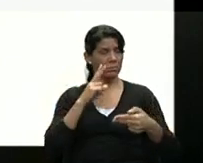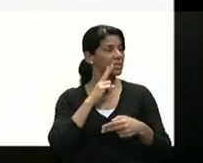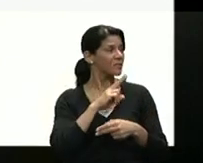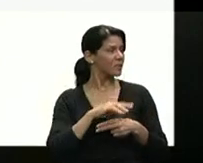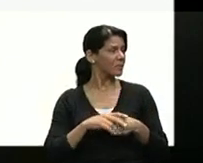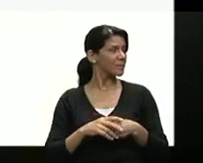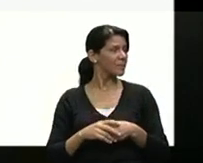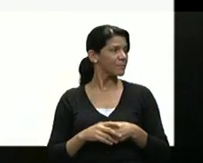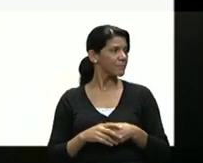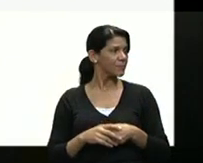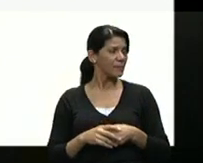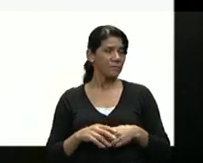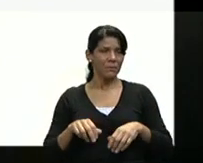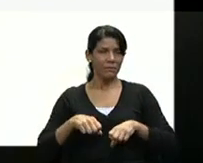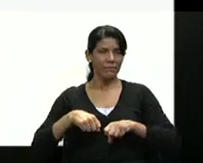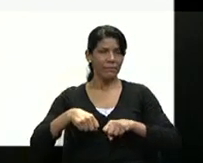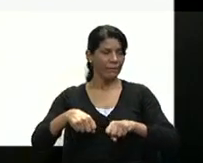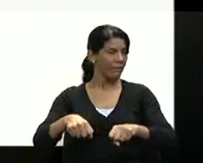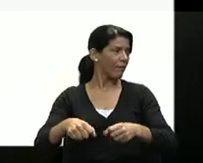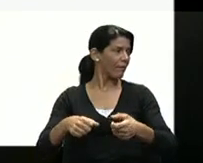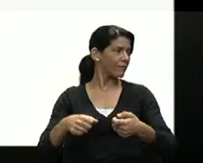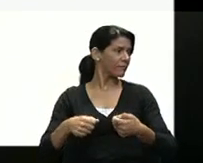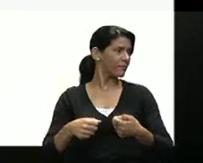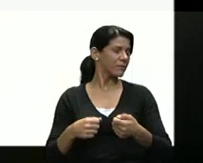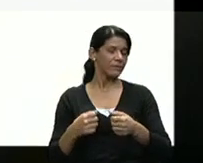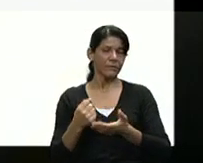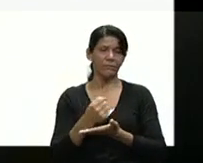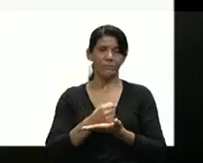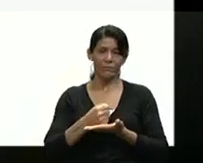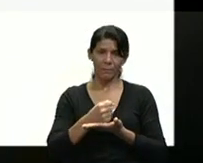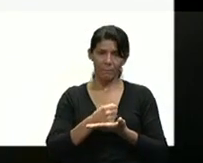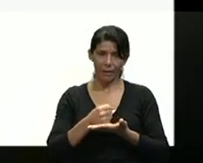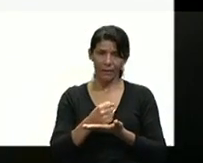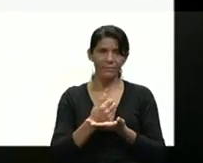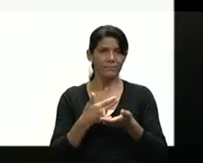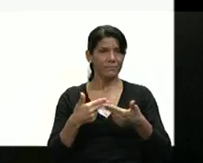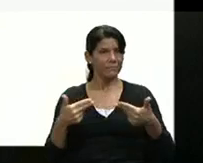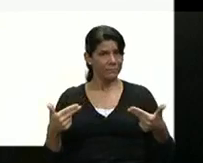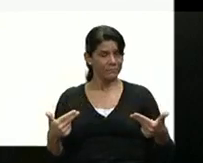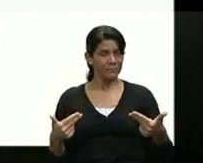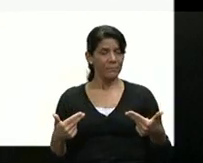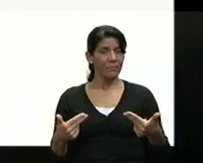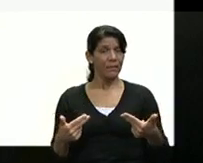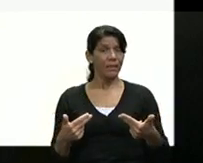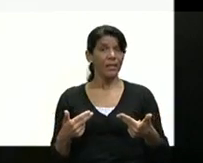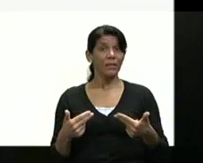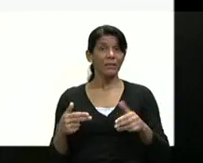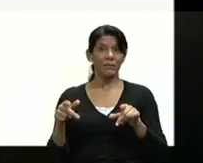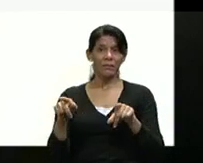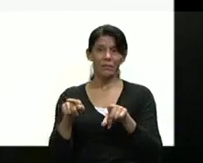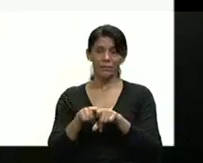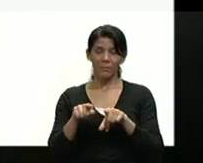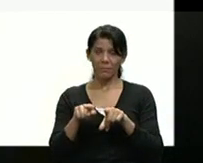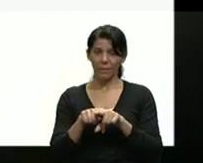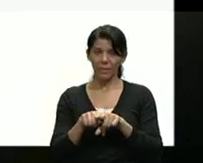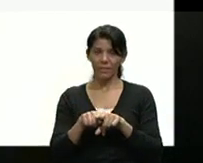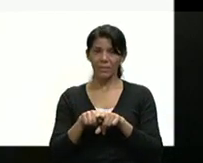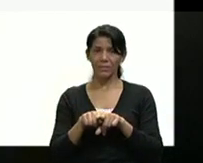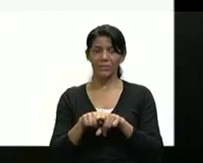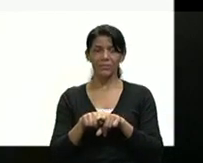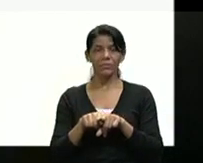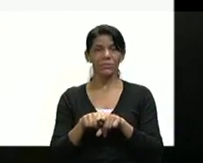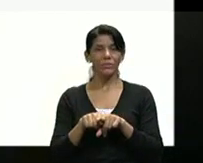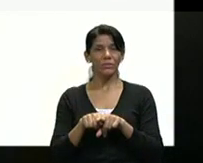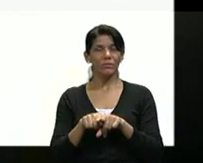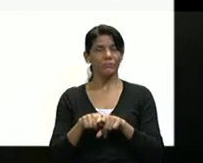aqui, né? Em supermercados, em farmácias e drogarias, até ao estabelecimento de